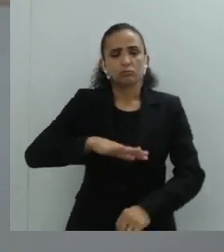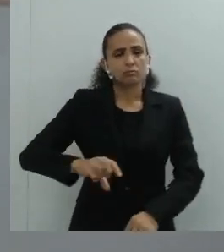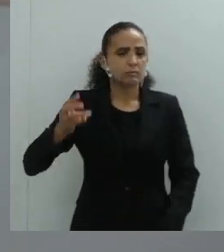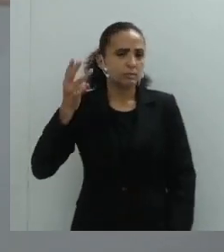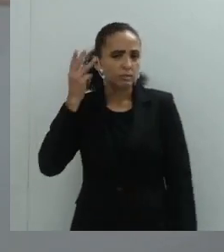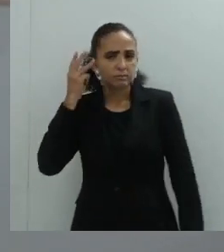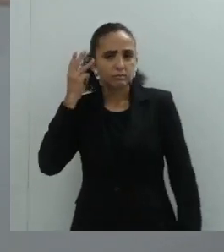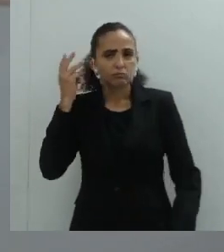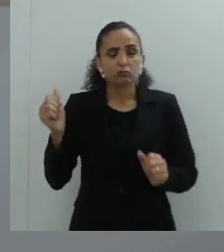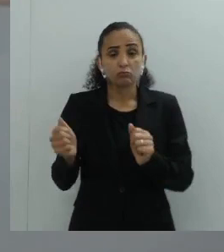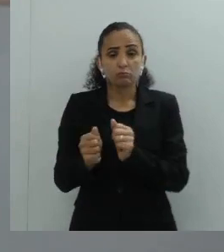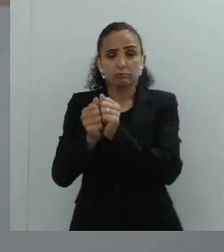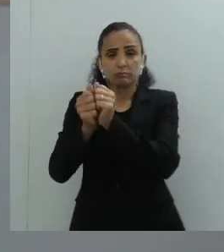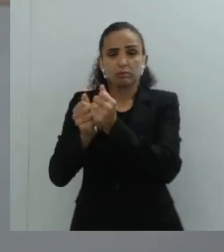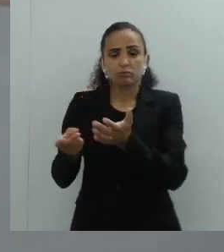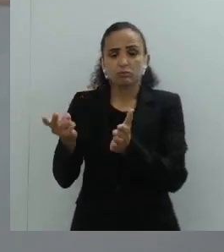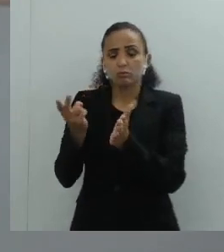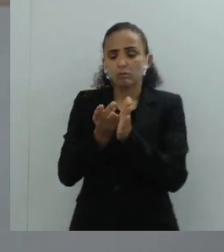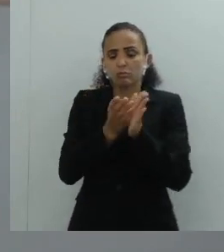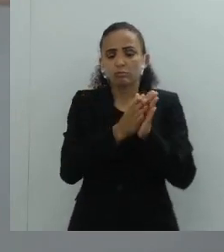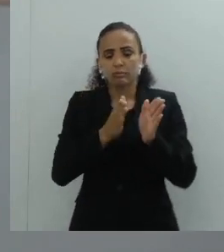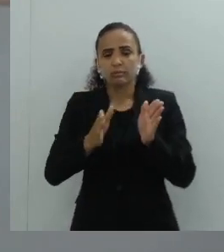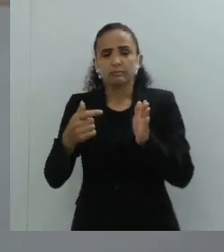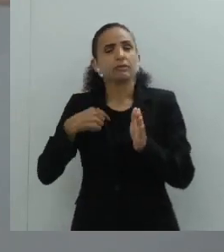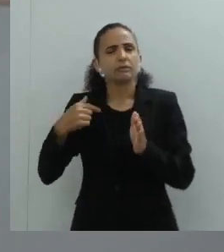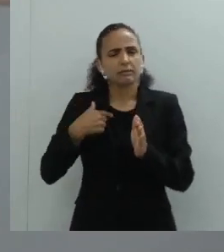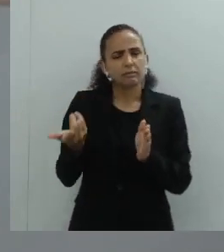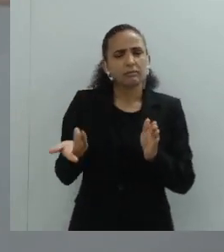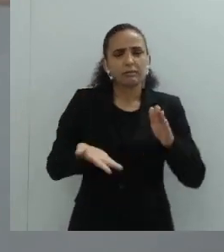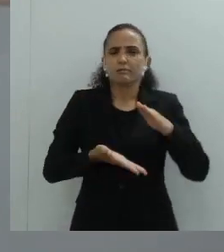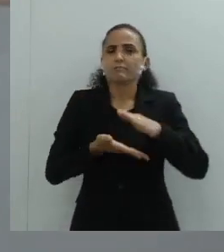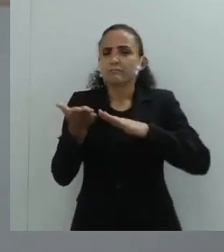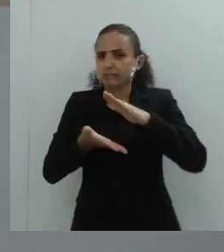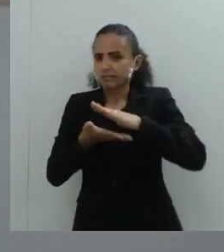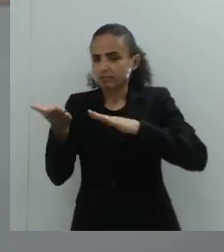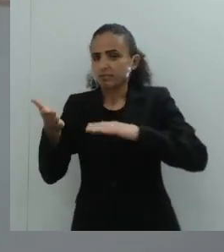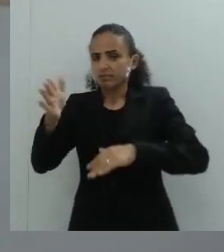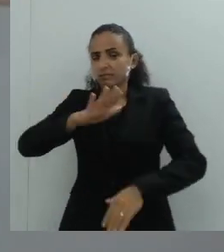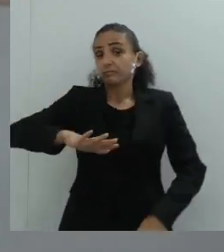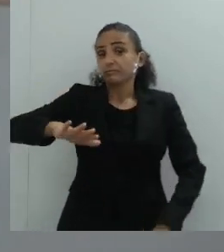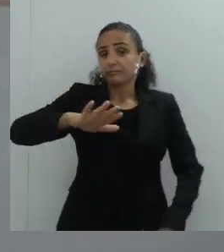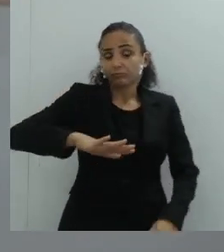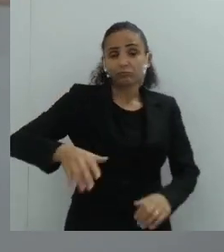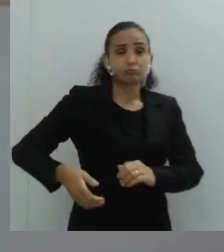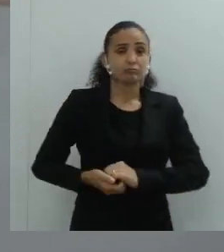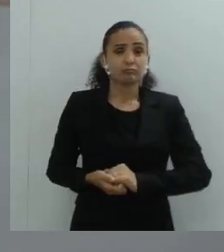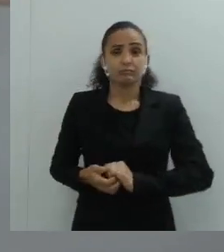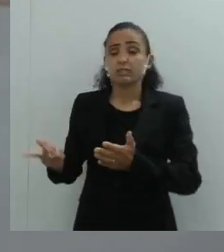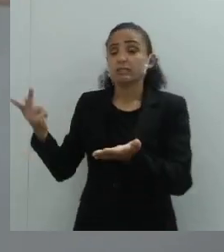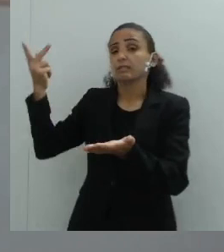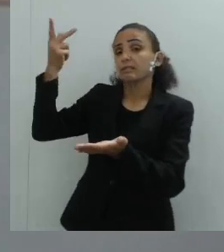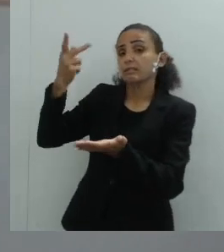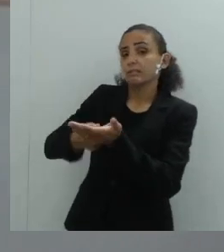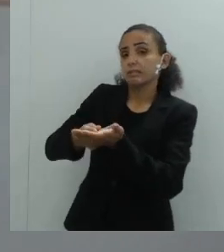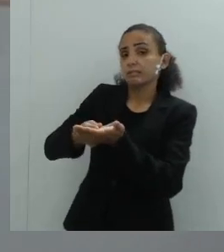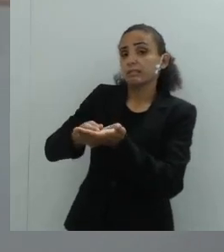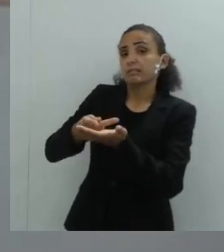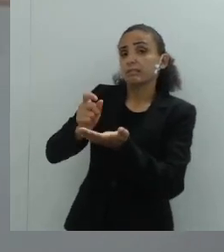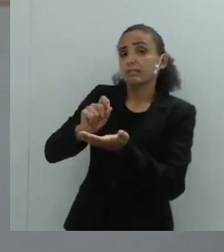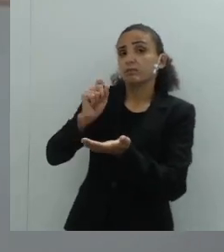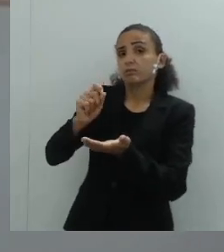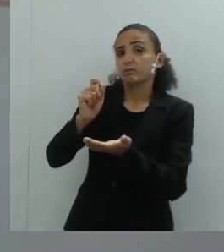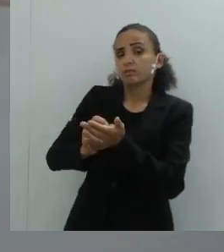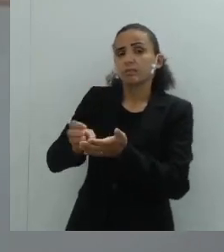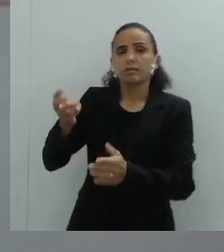Picchu, né, onde, se Deus quiser, um dia esse historiador vai lá conhecer, e, consequentemente, é um sítio arqueológico